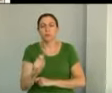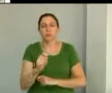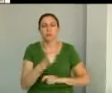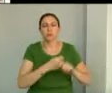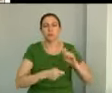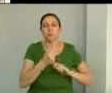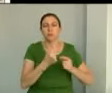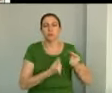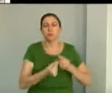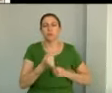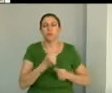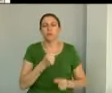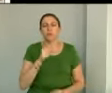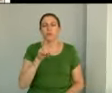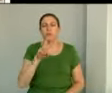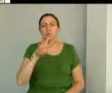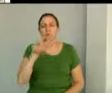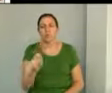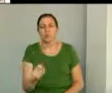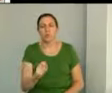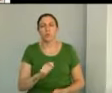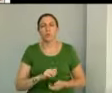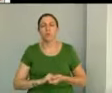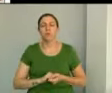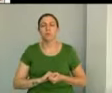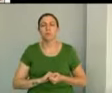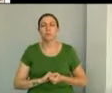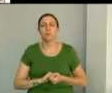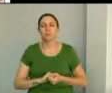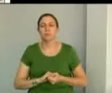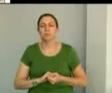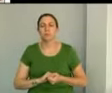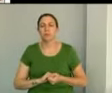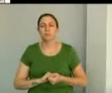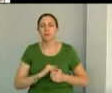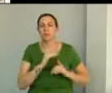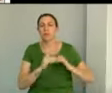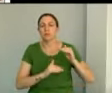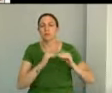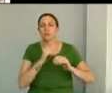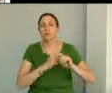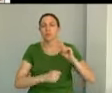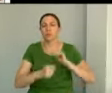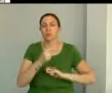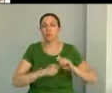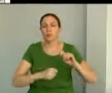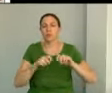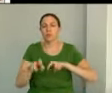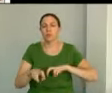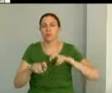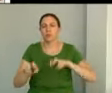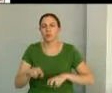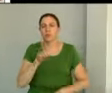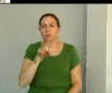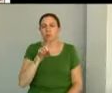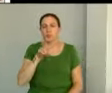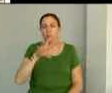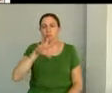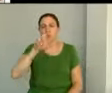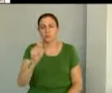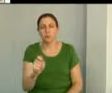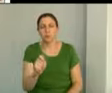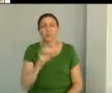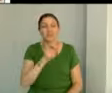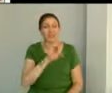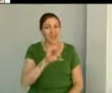então, 12.200.000, a previsão de gasto aí para 2025, desenvolvimento econômico e agricultura, 12.900 em cada